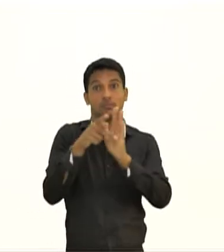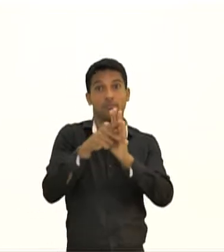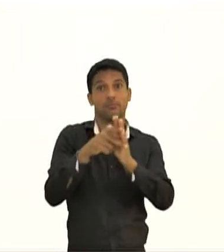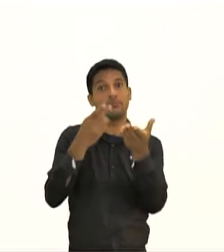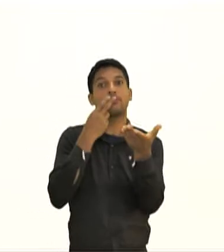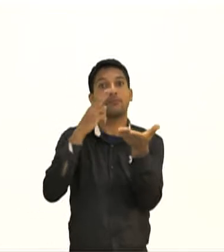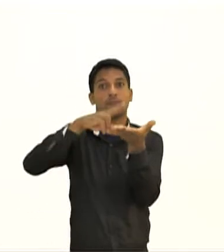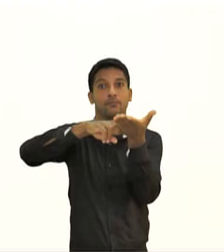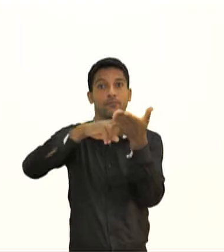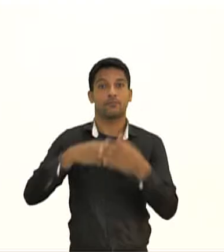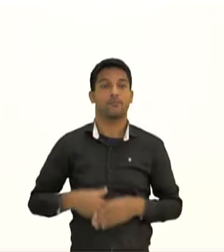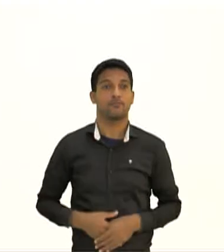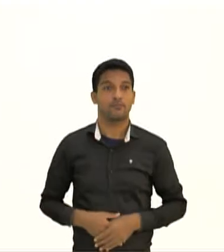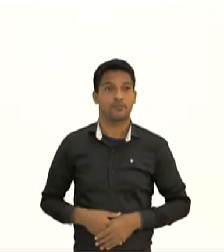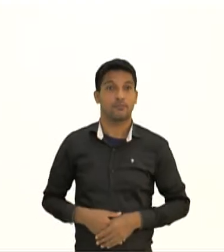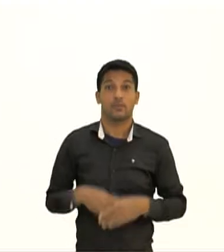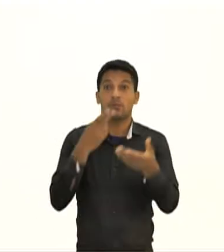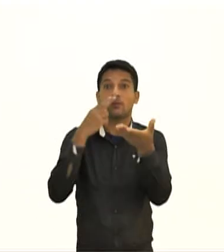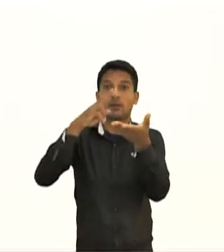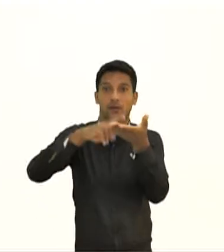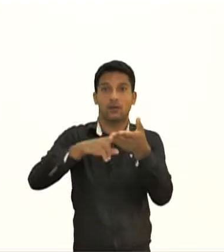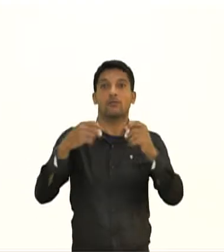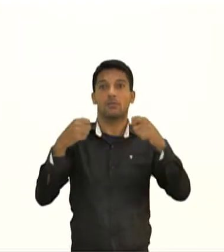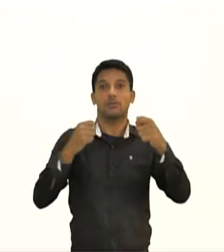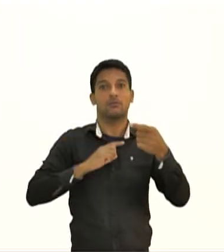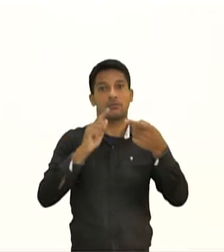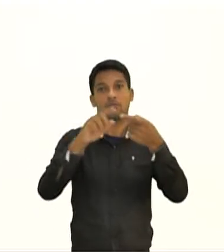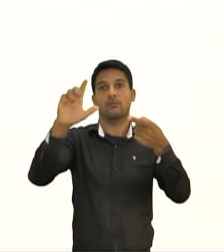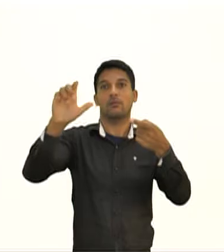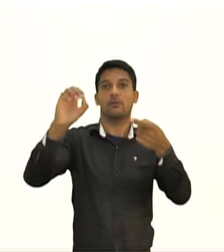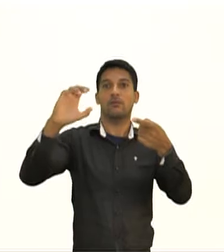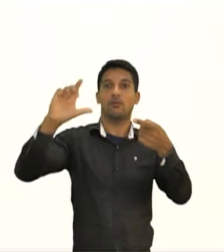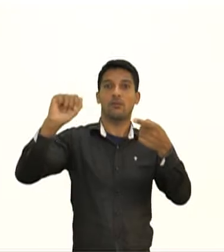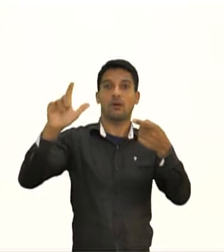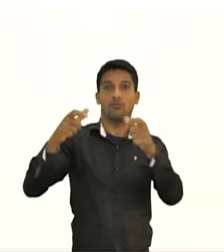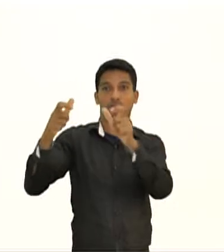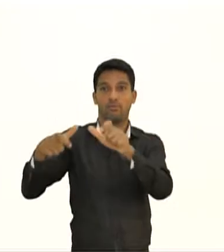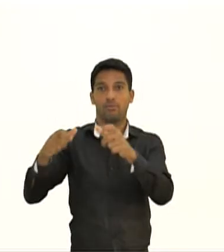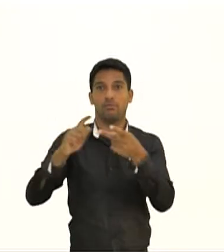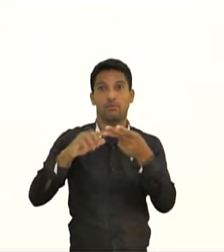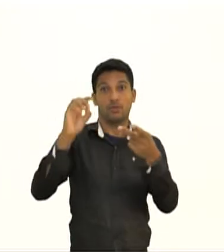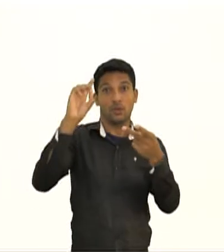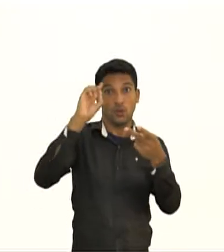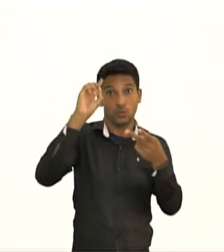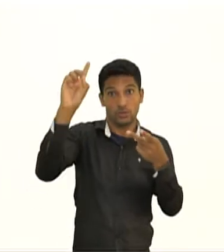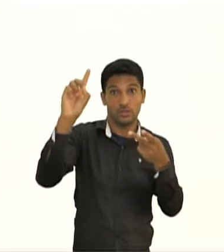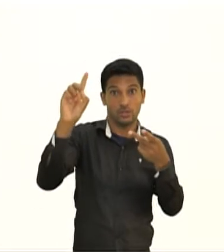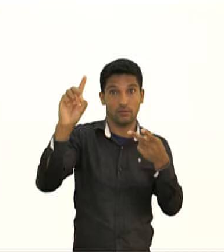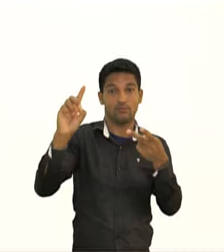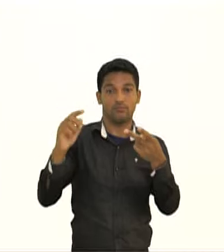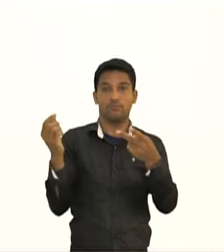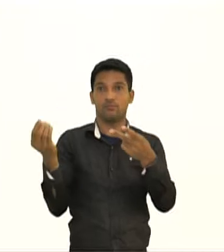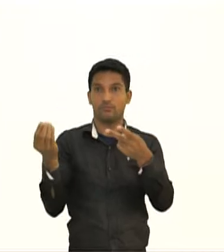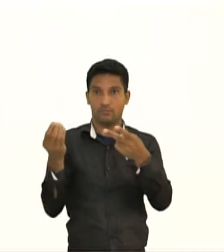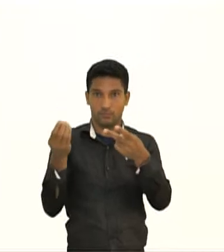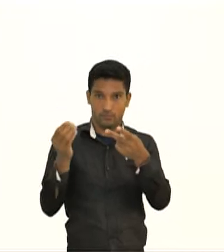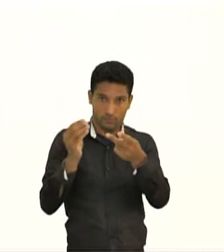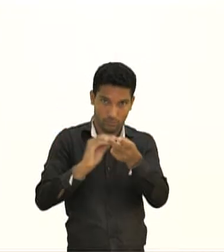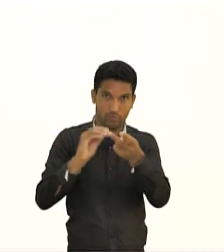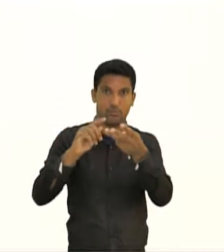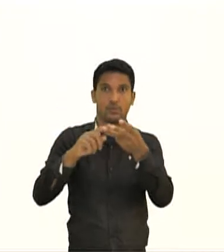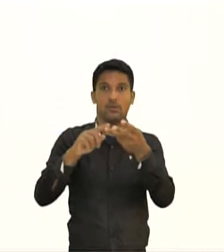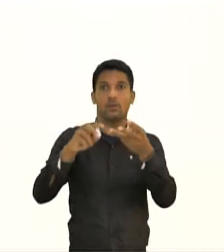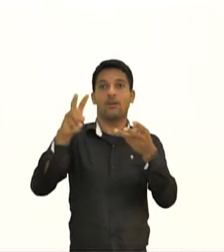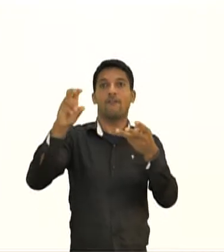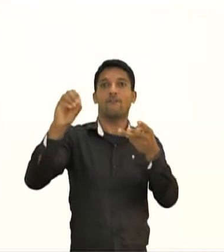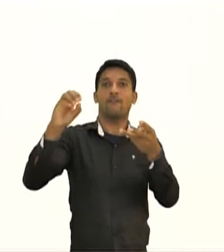as cartas devem conter o local, a data, o vocativo, o assunto, que é o